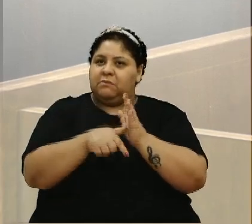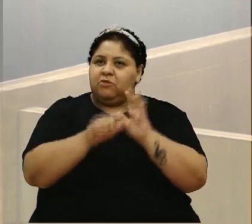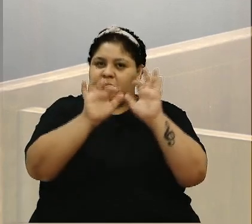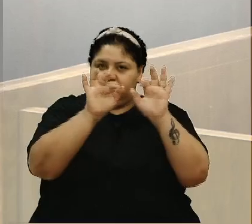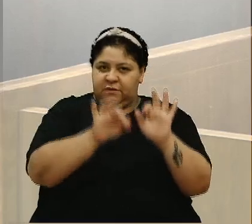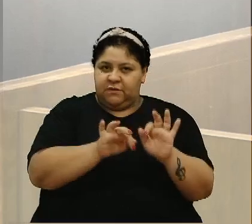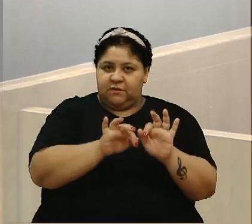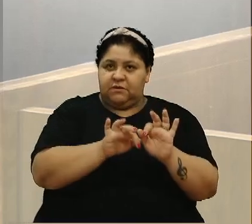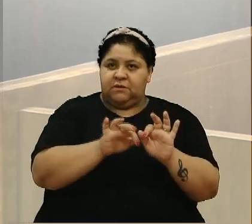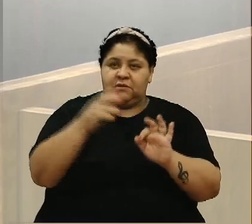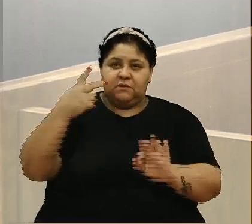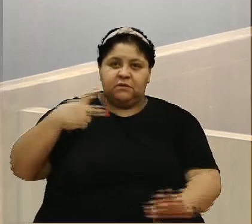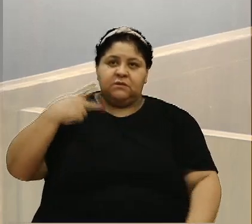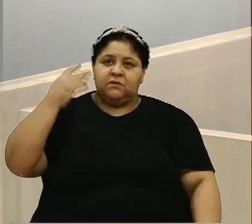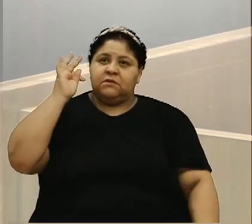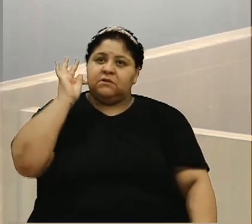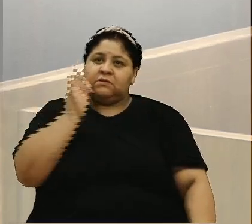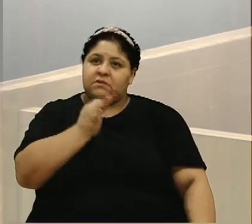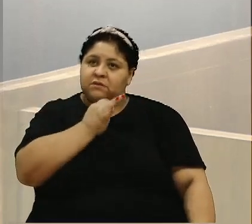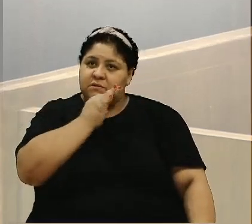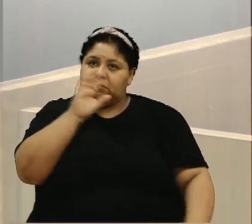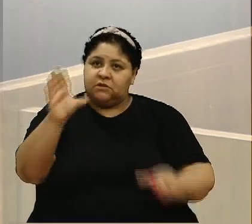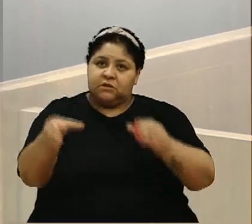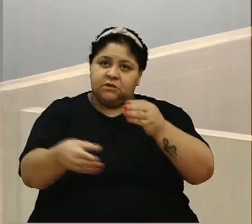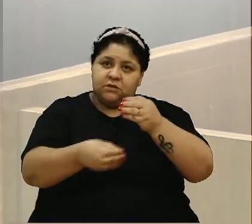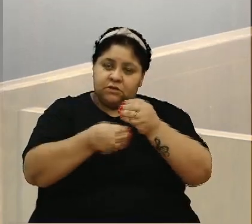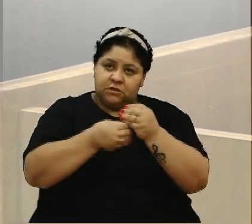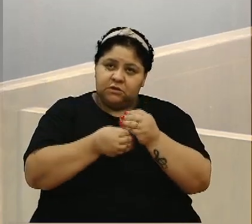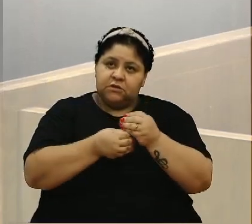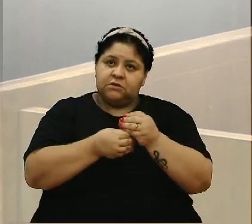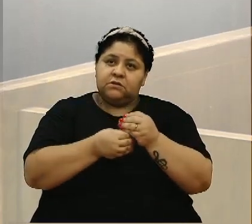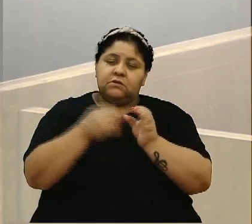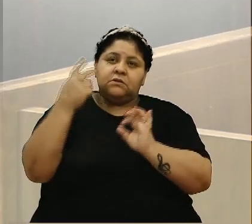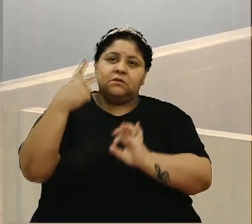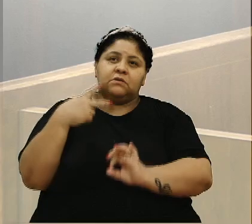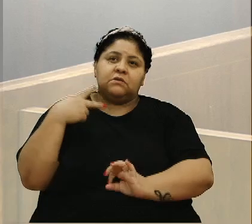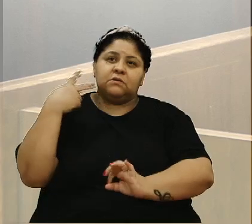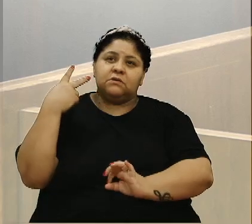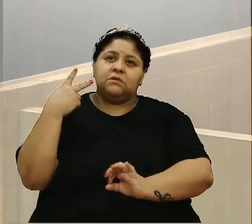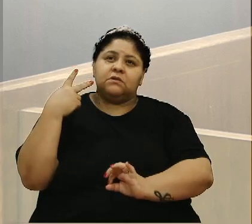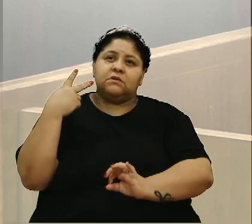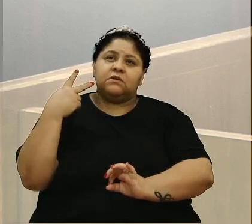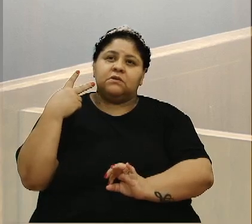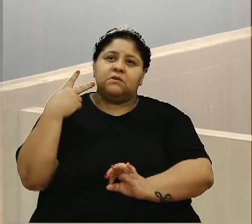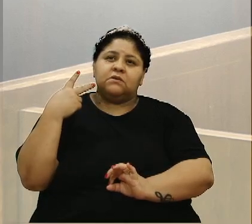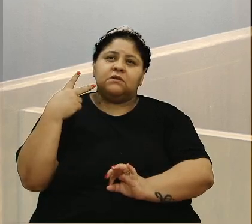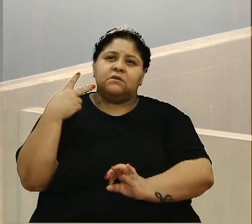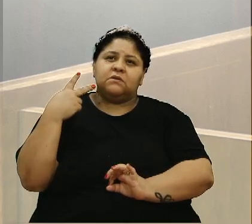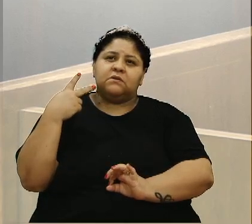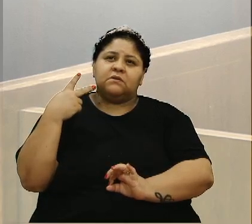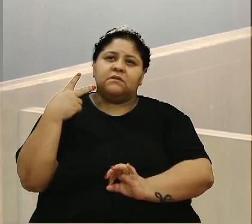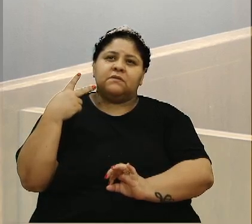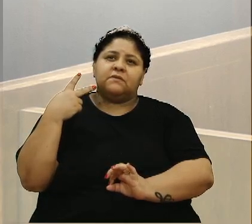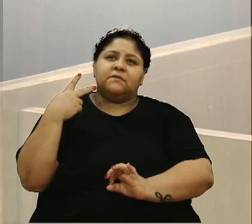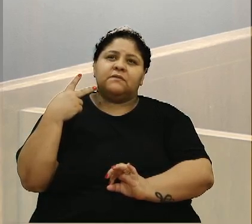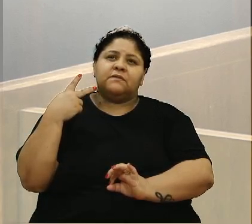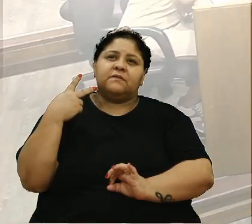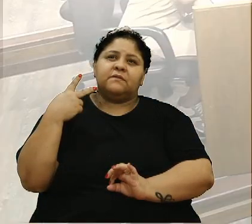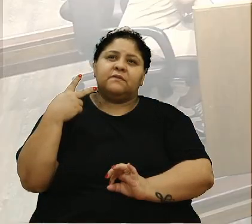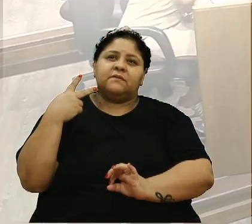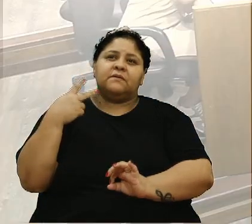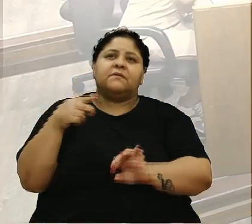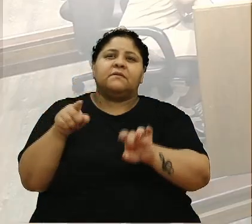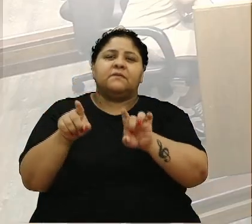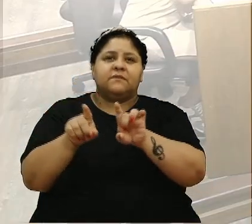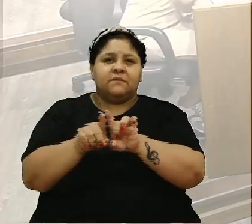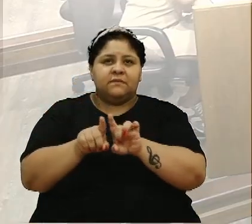mas a vereadora Tati tinha me pedido uma parte e a vereadora Estela. Vereadora que não está marcando para mim. Também,